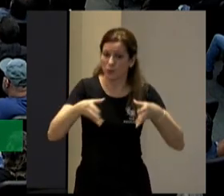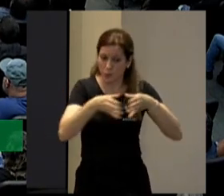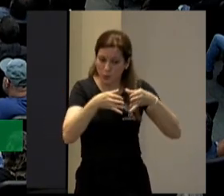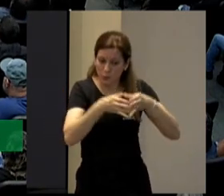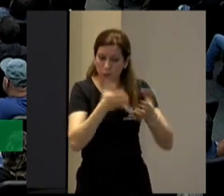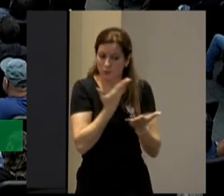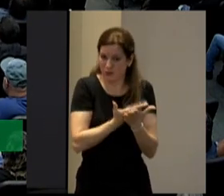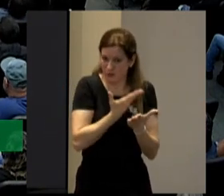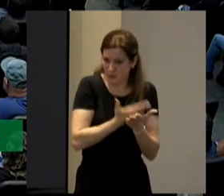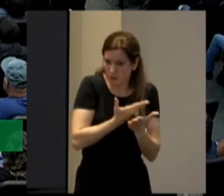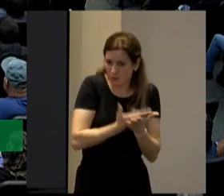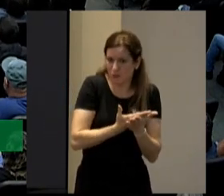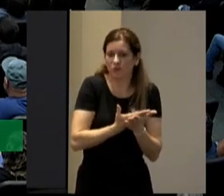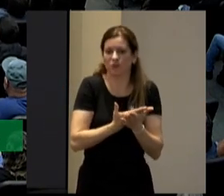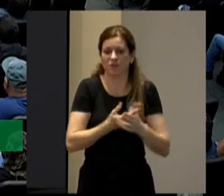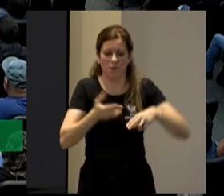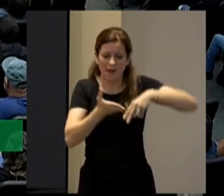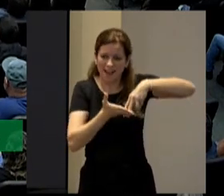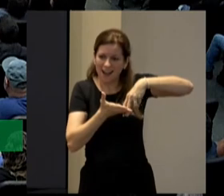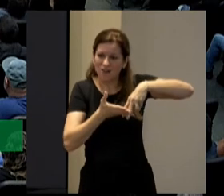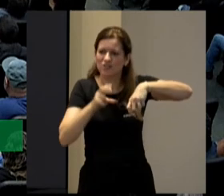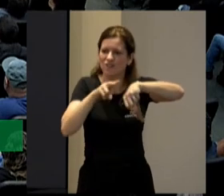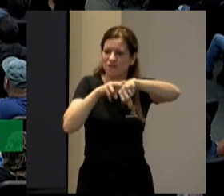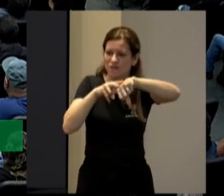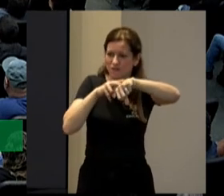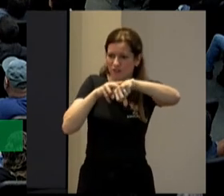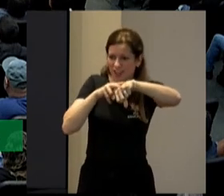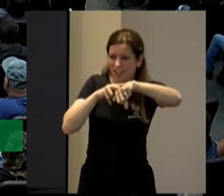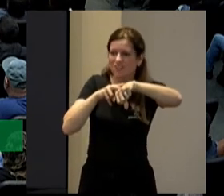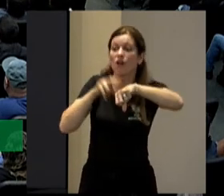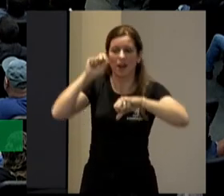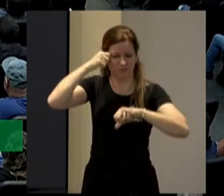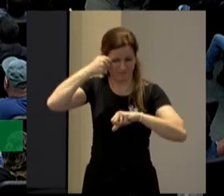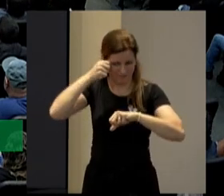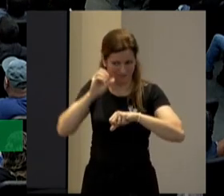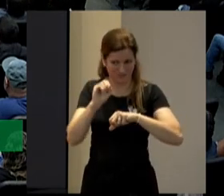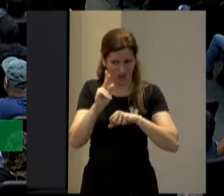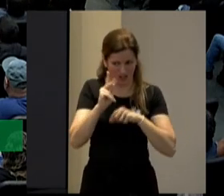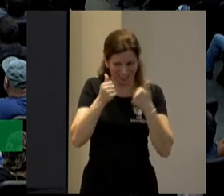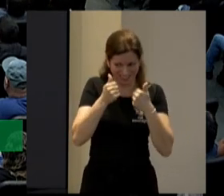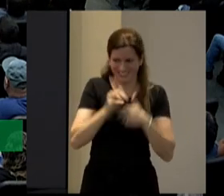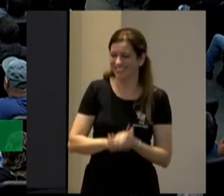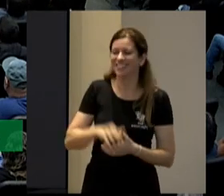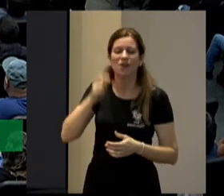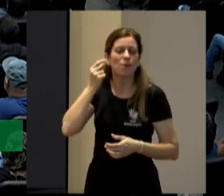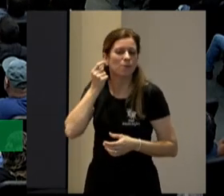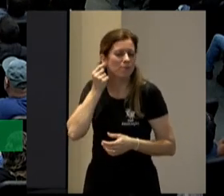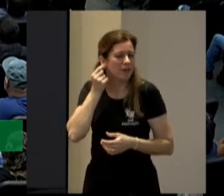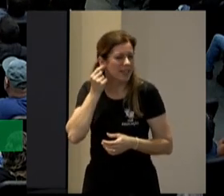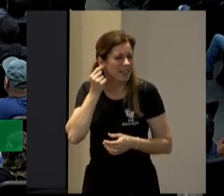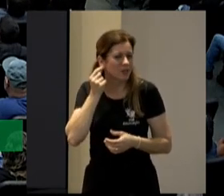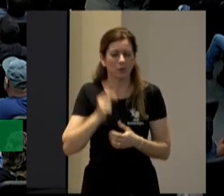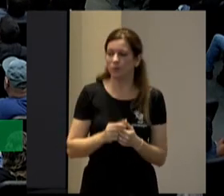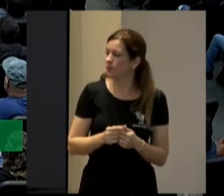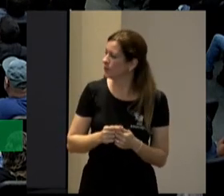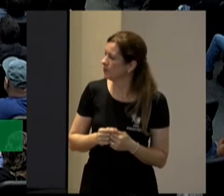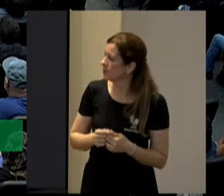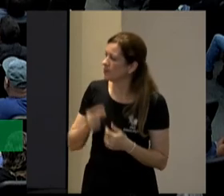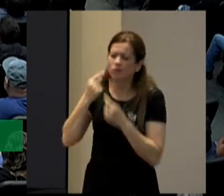de estudos, estou com uma calça verde, uso óculos e estou com um brinco, não sei o